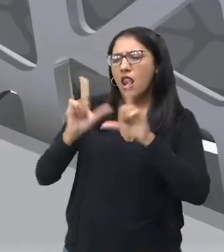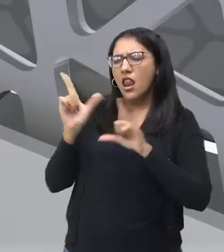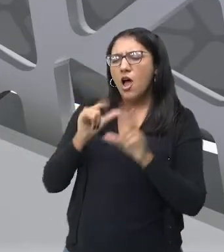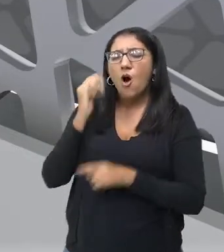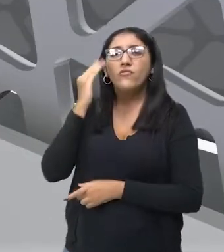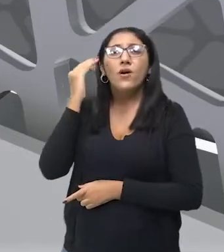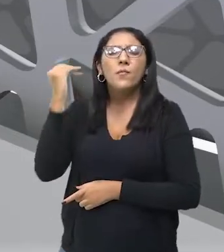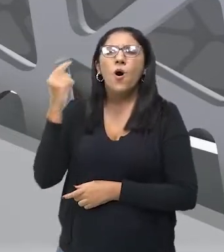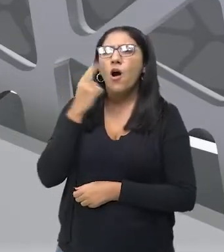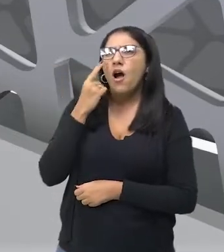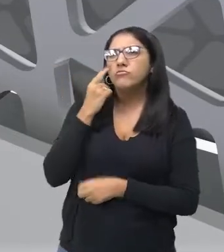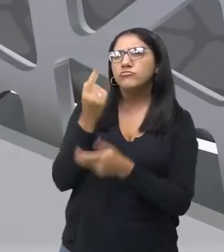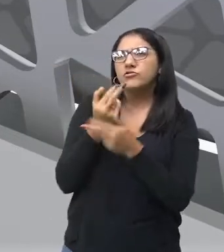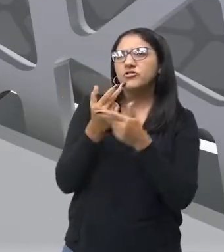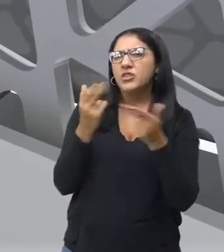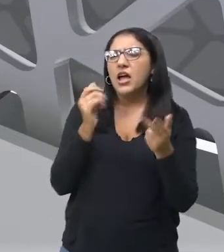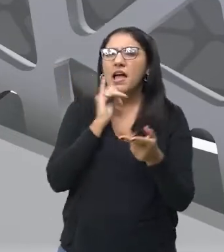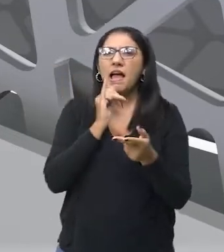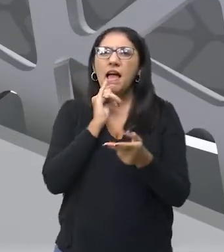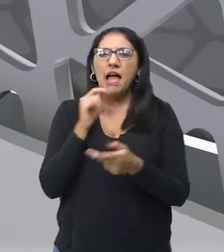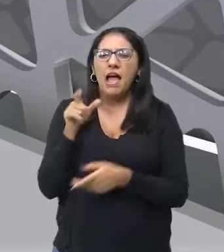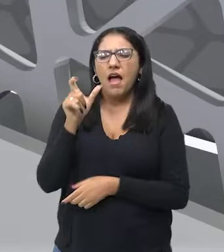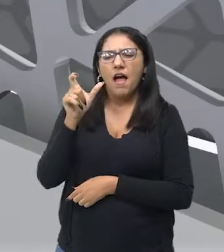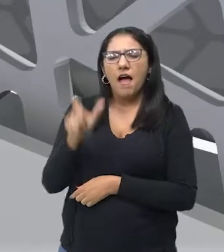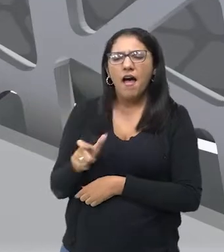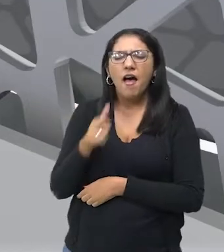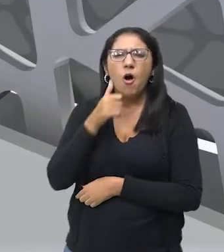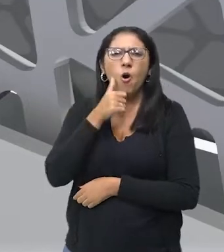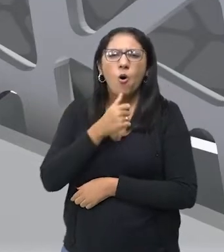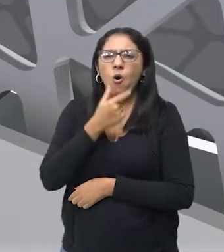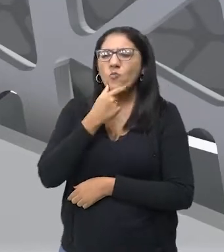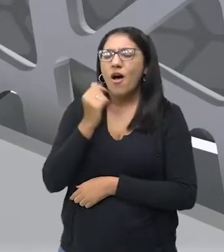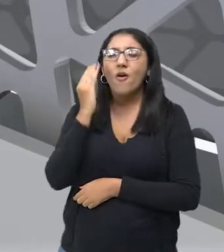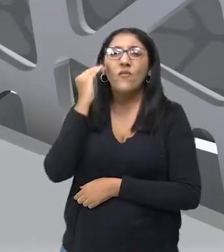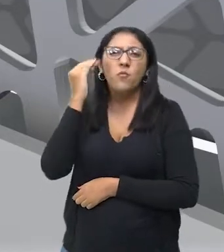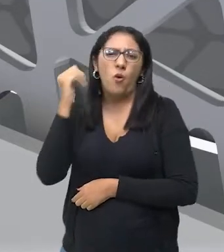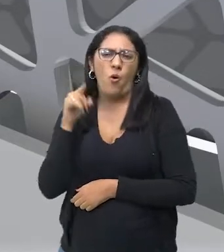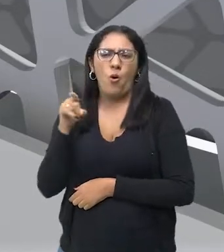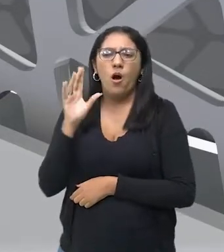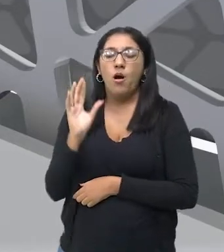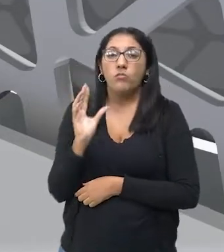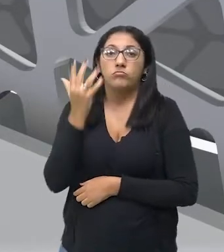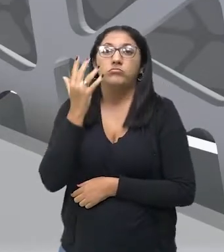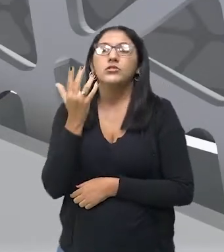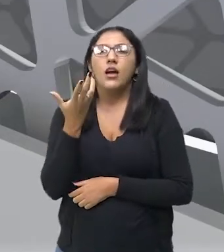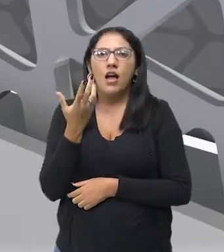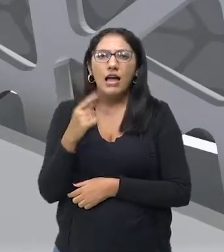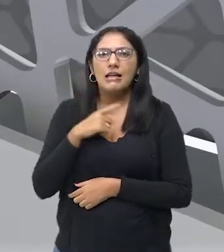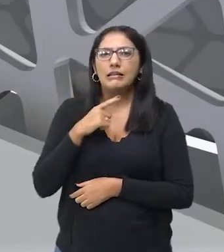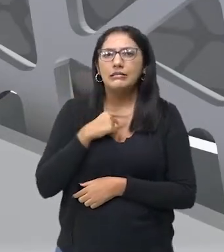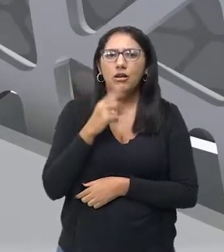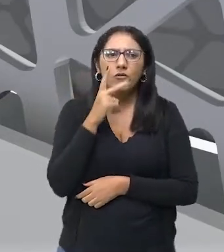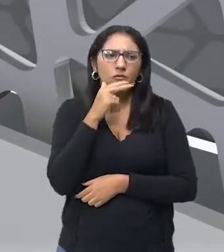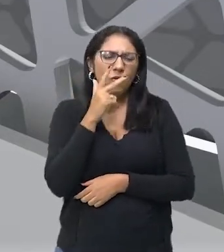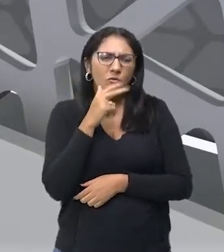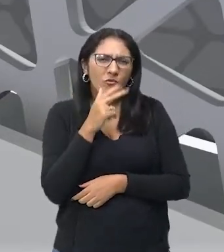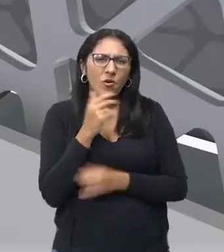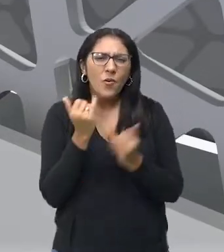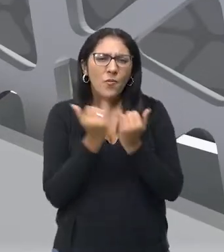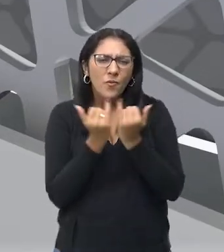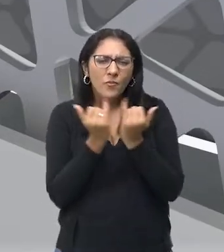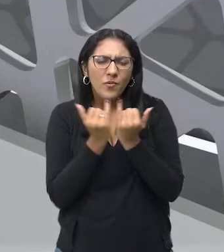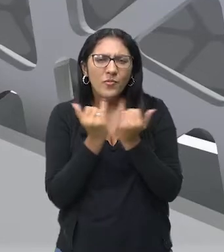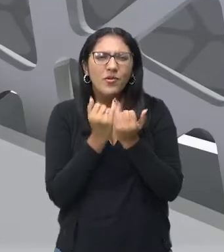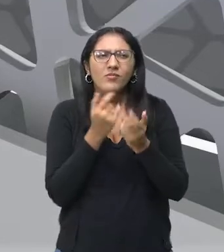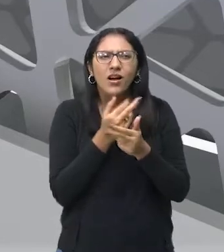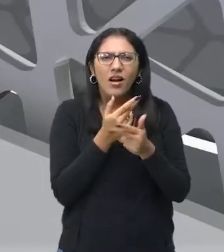tipo de situação. Aconteceu um fato na vida de alguém famoso e as pessoas ficam comentando, dando ali a sua